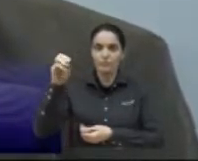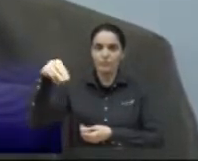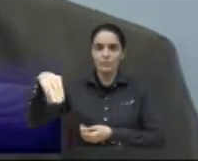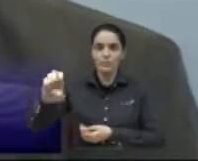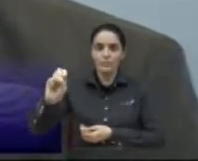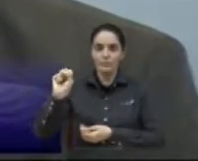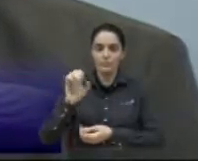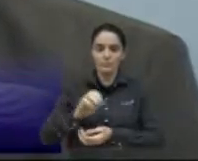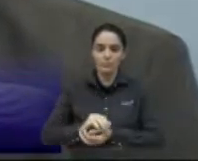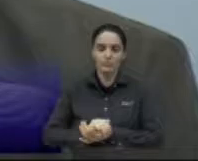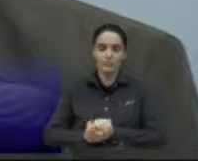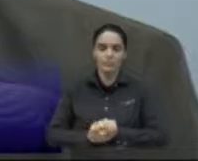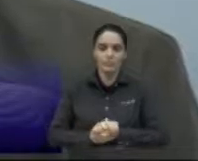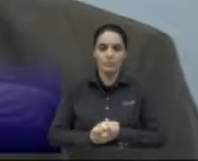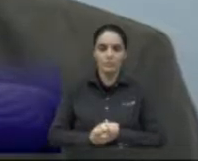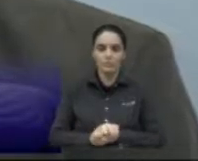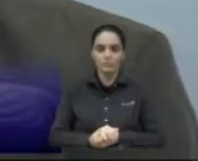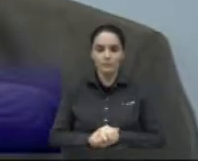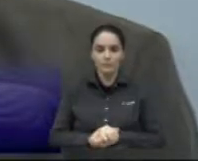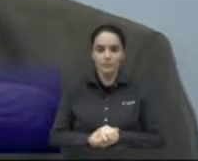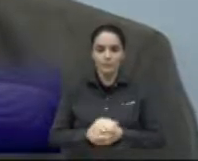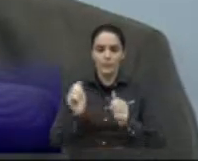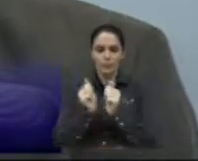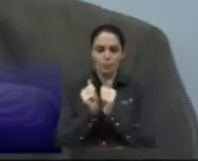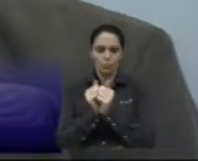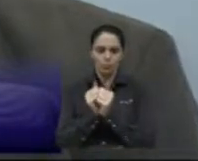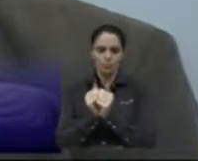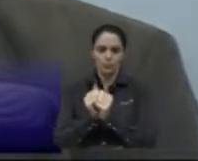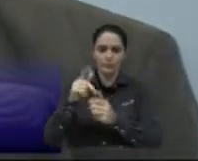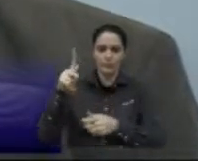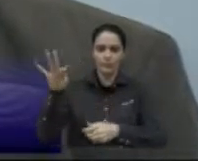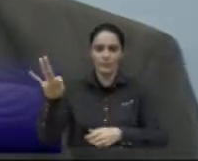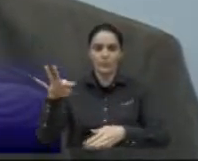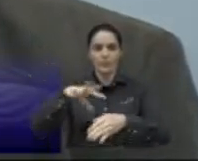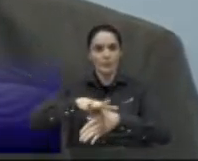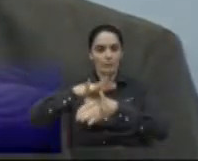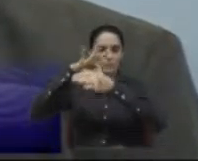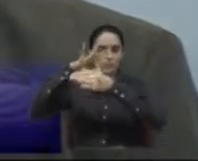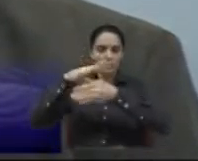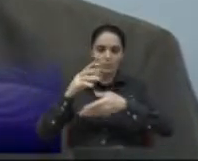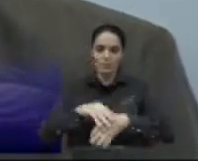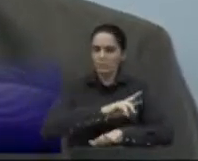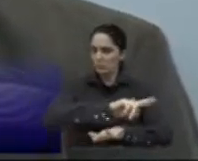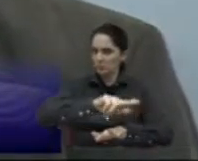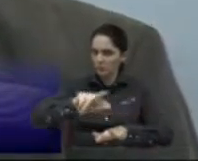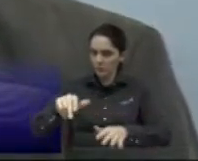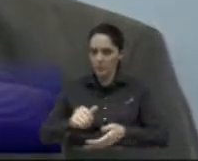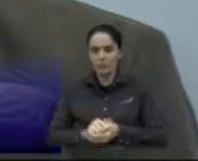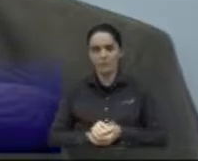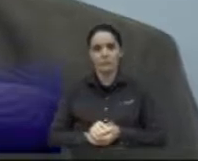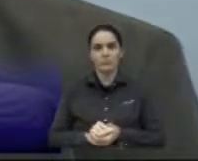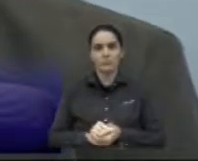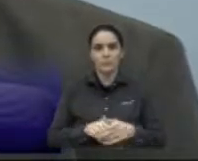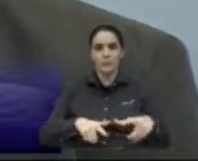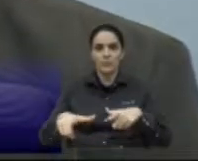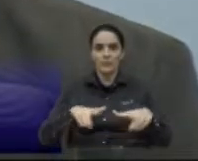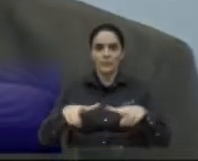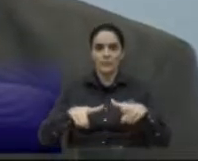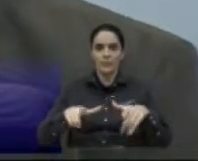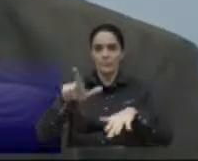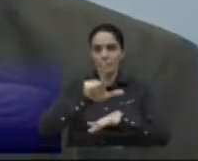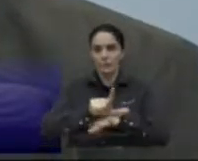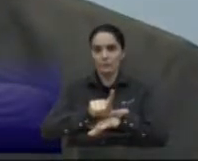conhecido, foi filiado no PT, depois foi filiado em outros partidos, trabalhou muito ali no comércio, e ele